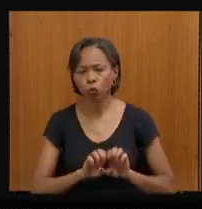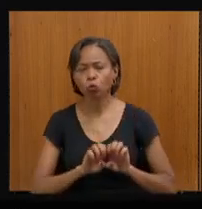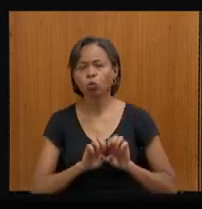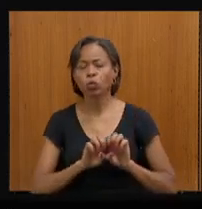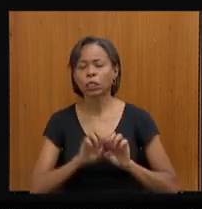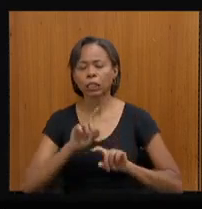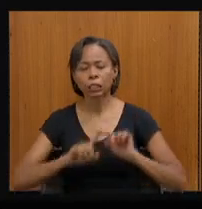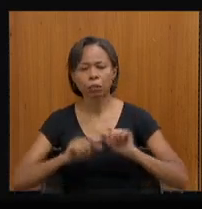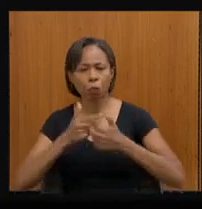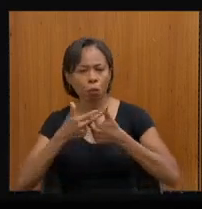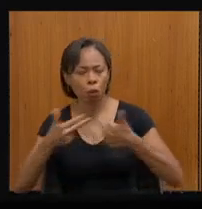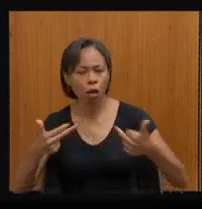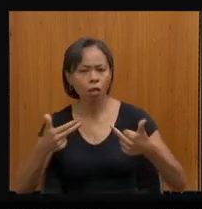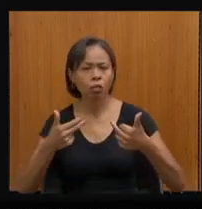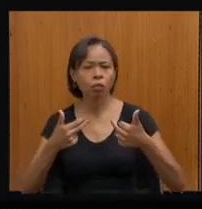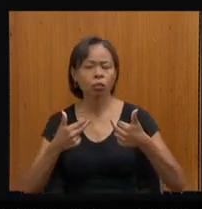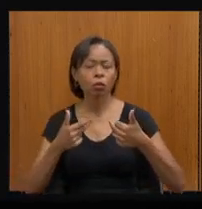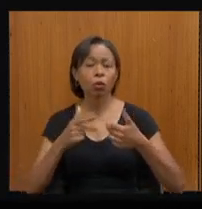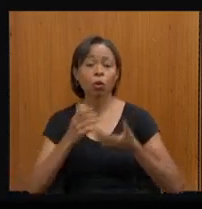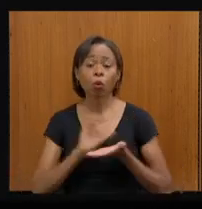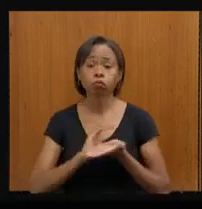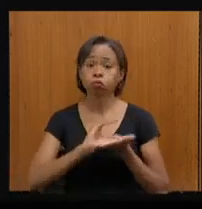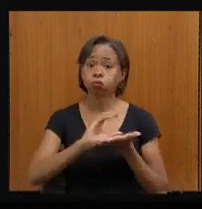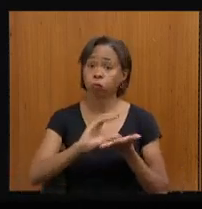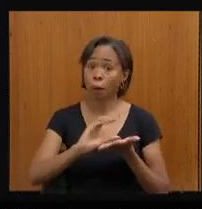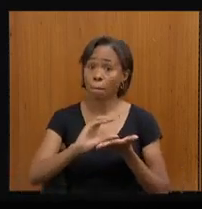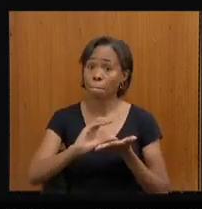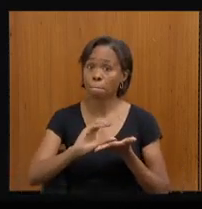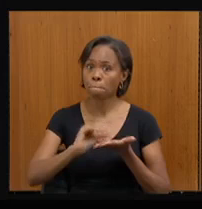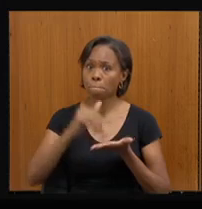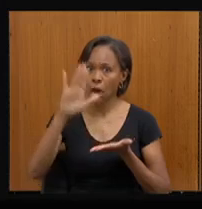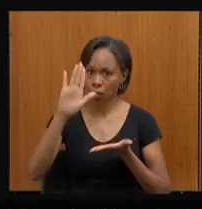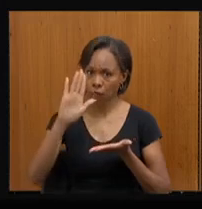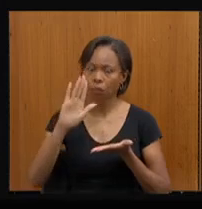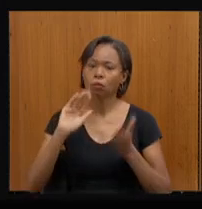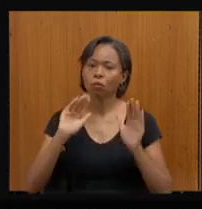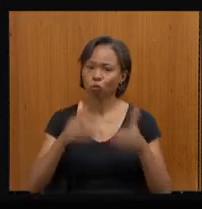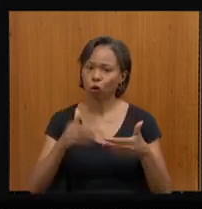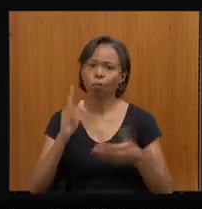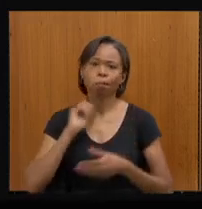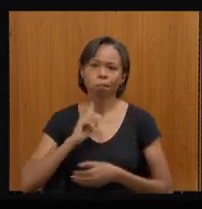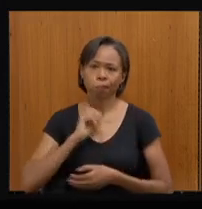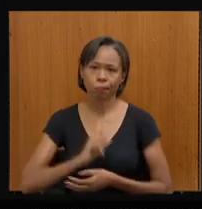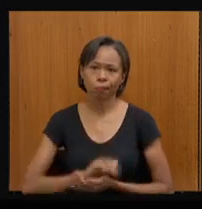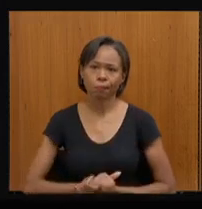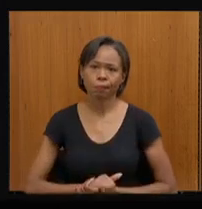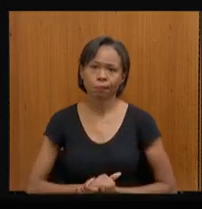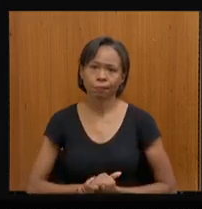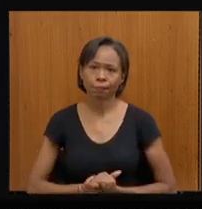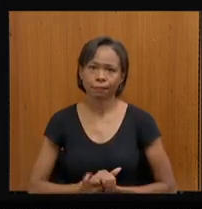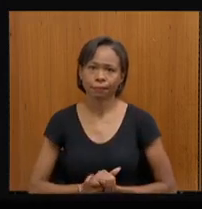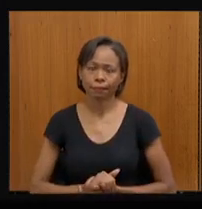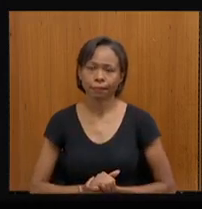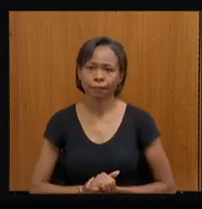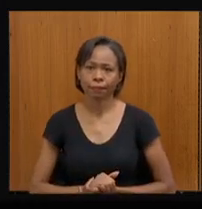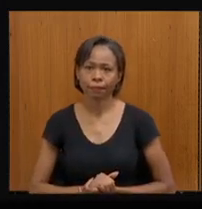trará maior mais dívidas e investimentos para o estado próxima página por favor